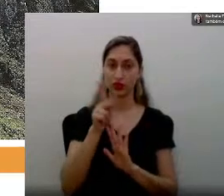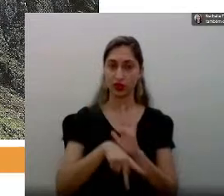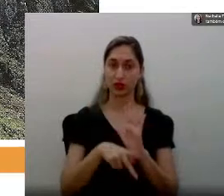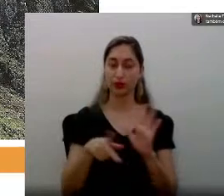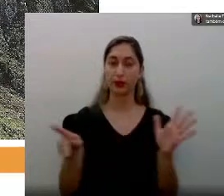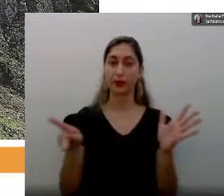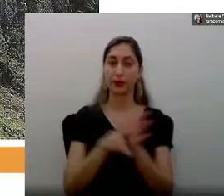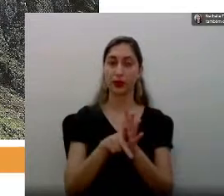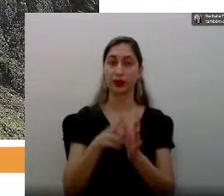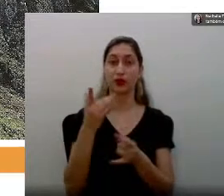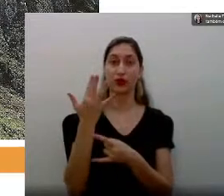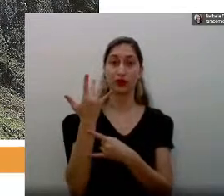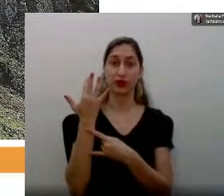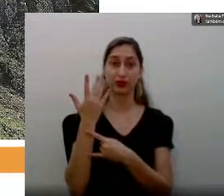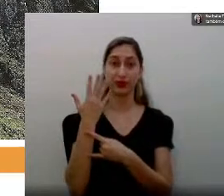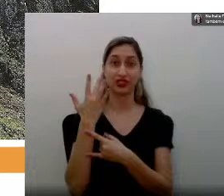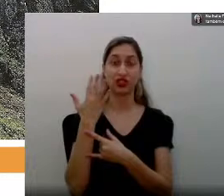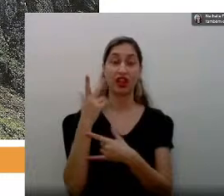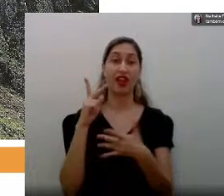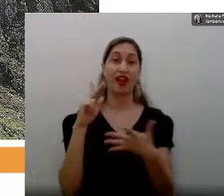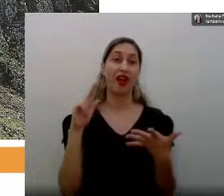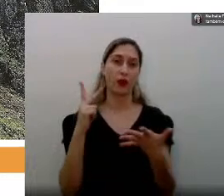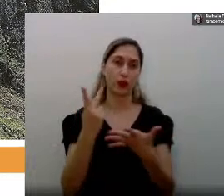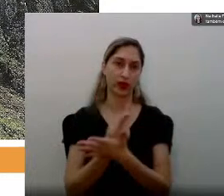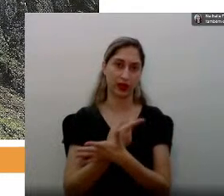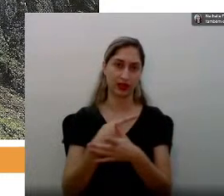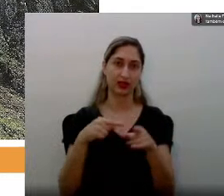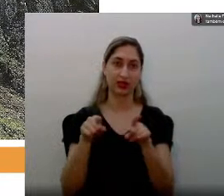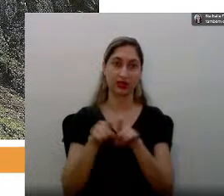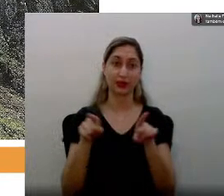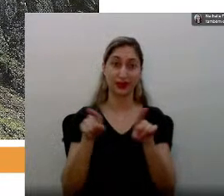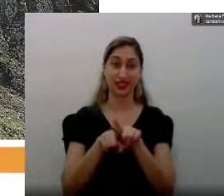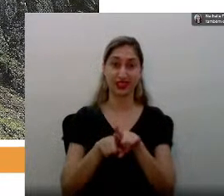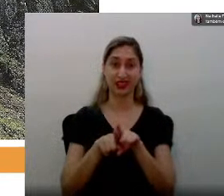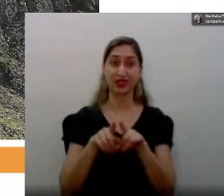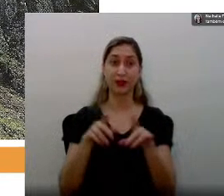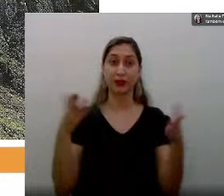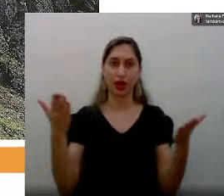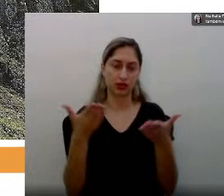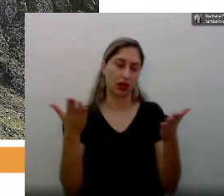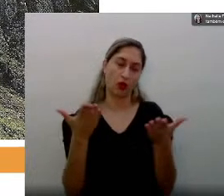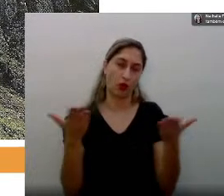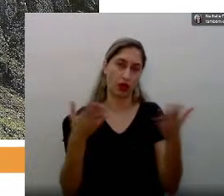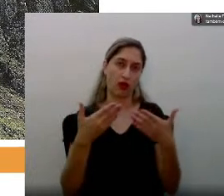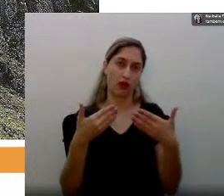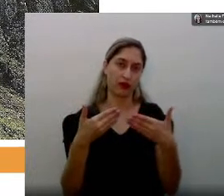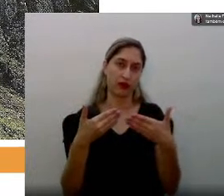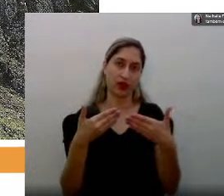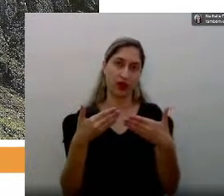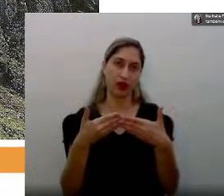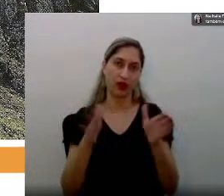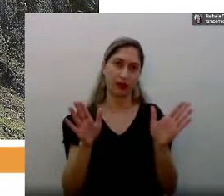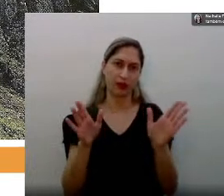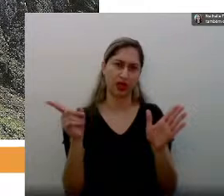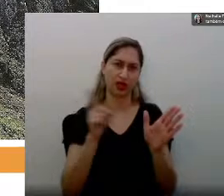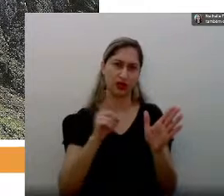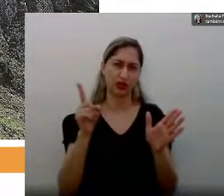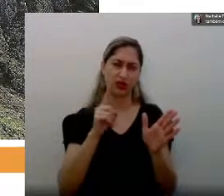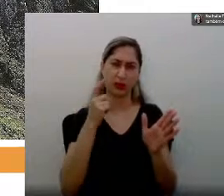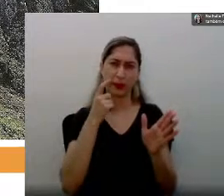fingir que tá rolando tô aqui é ele não tá aberto ao público e só tá aberto para escola não é isso